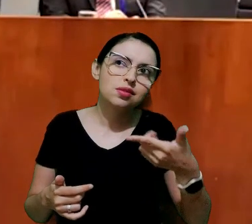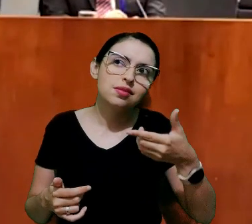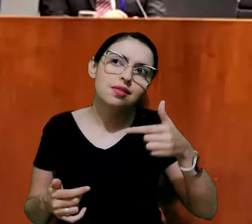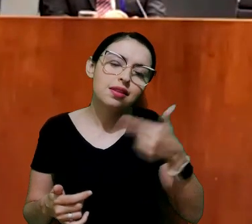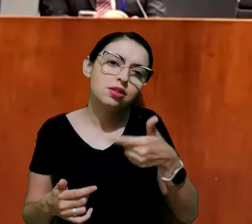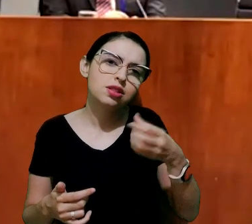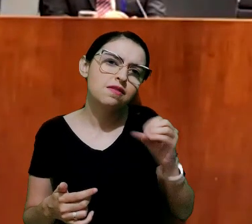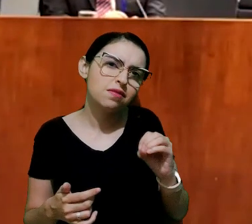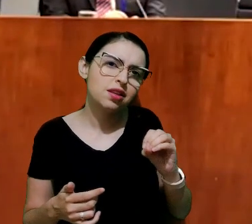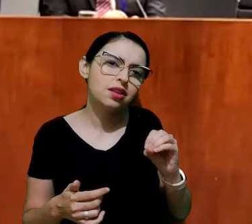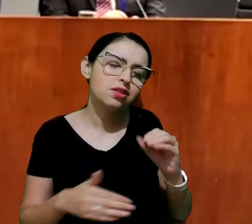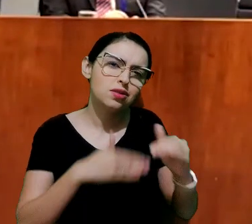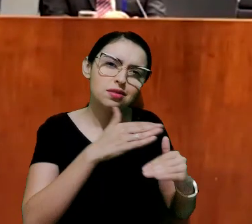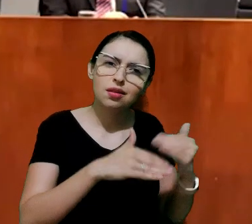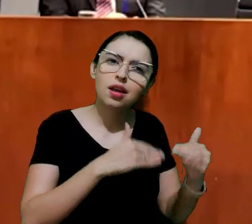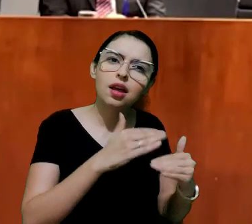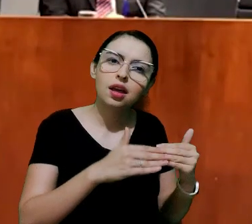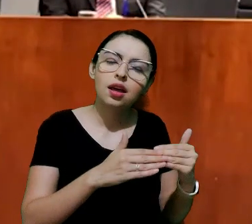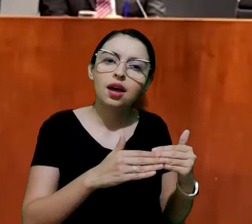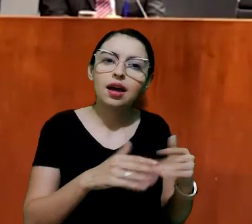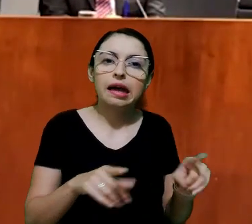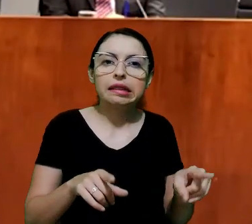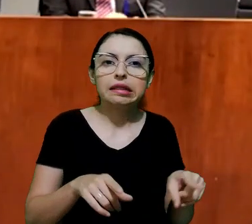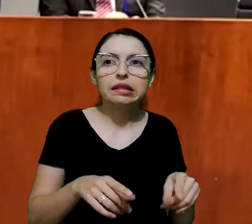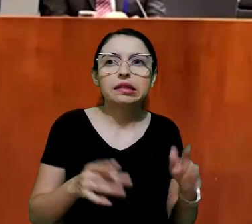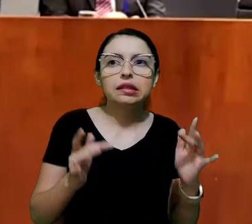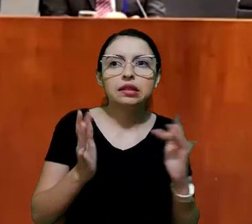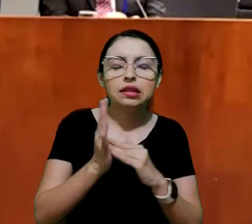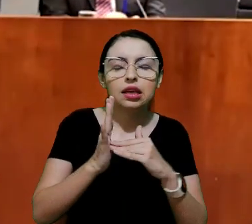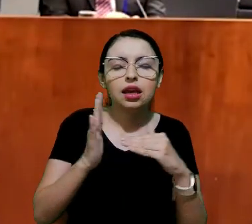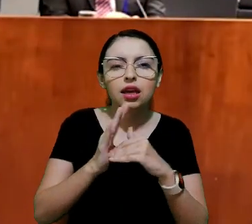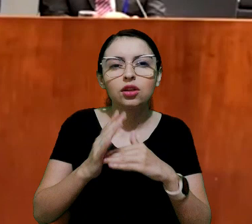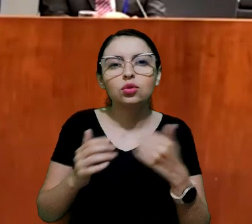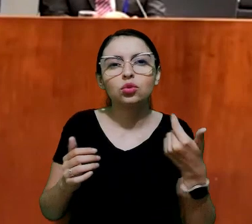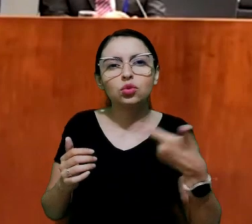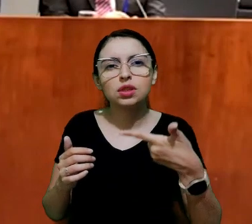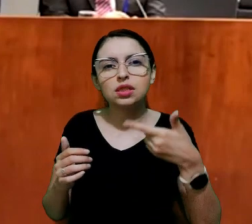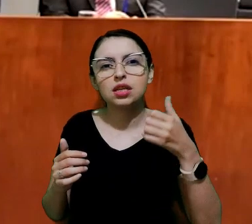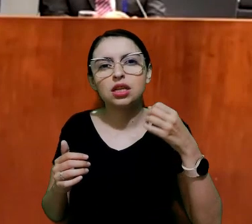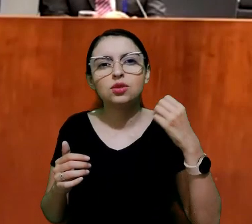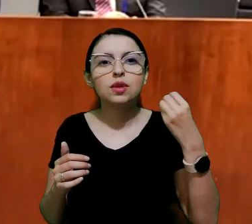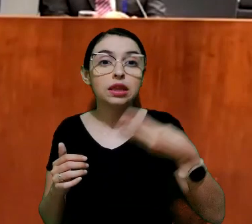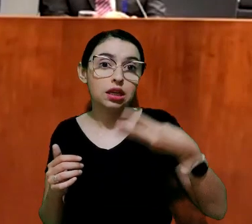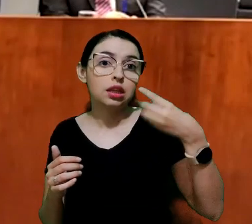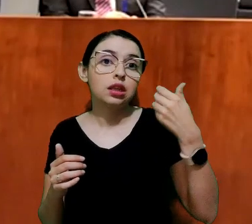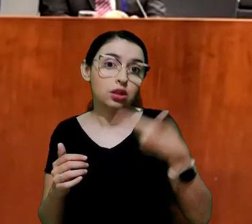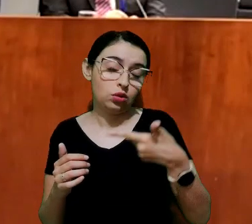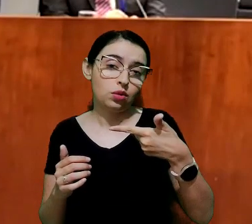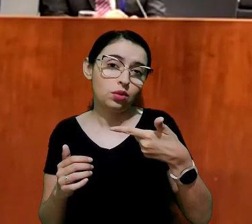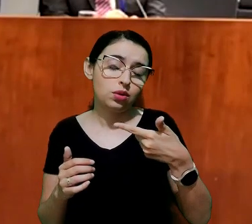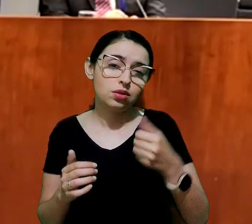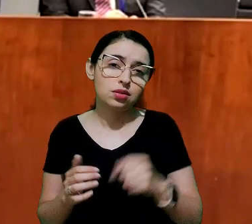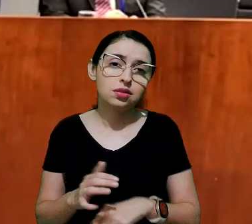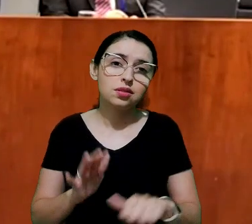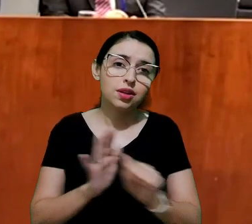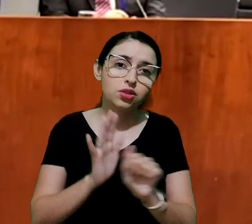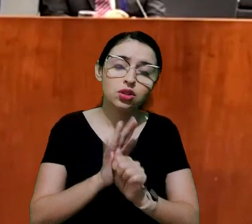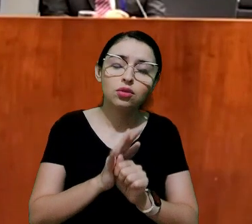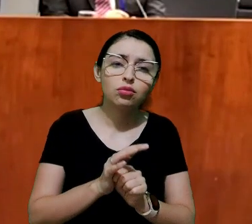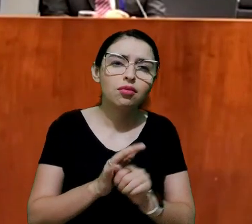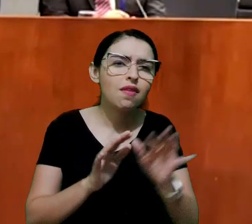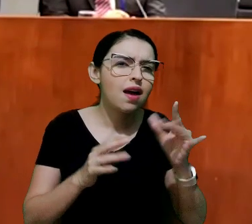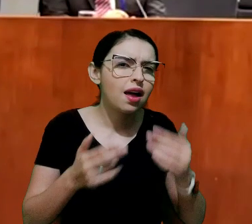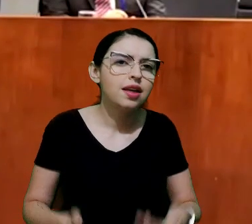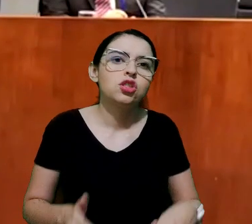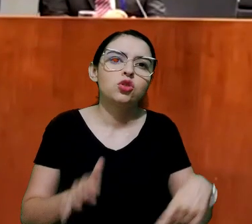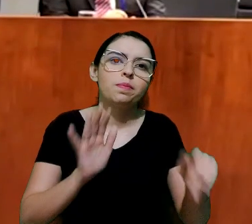221 em seguida, não é? Até o 232, quando termina a parte geral, tudo sobre prova. E